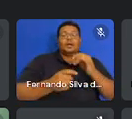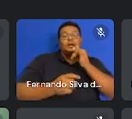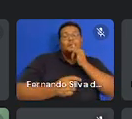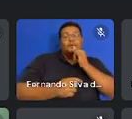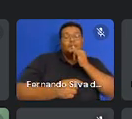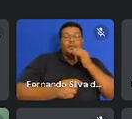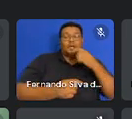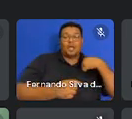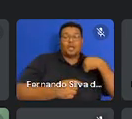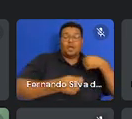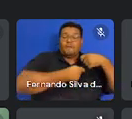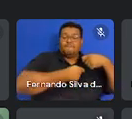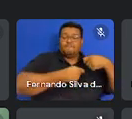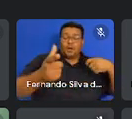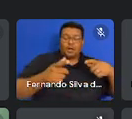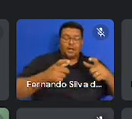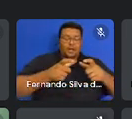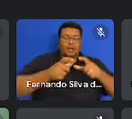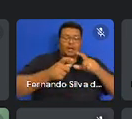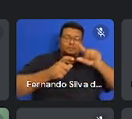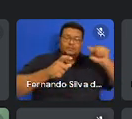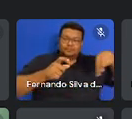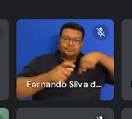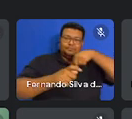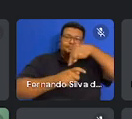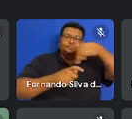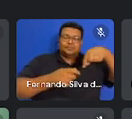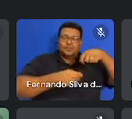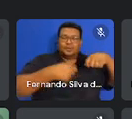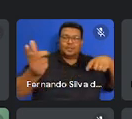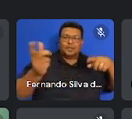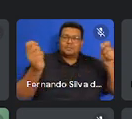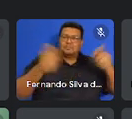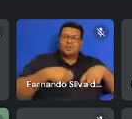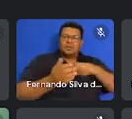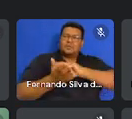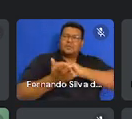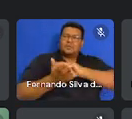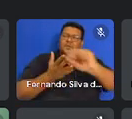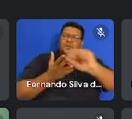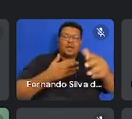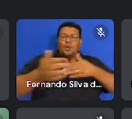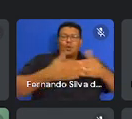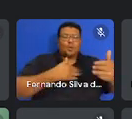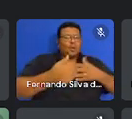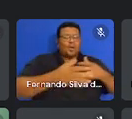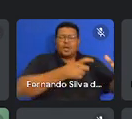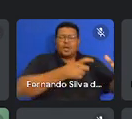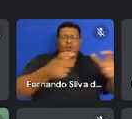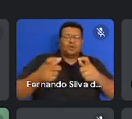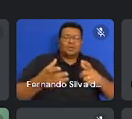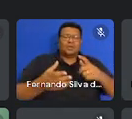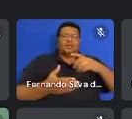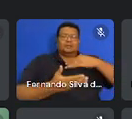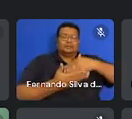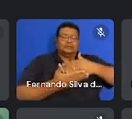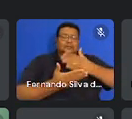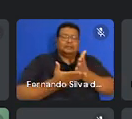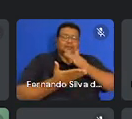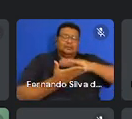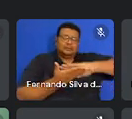disco, eu tenho infinitas possibilidades do disco cair assim, assado, cozido, tá frito, pode ser de qualquer